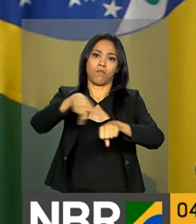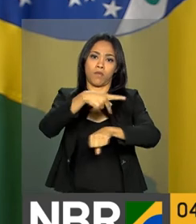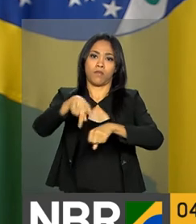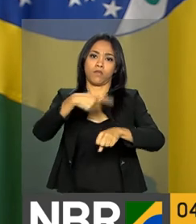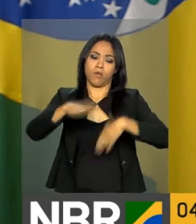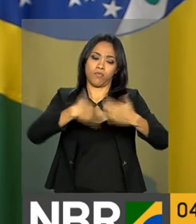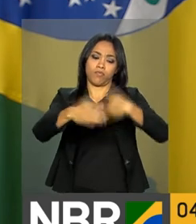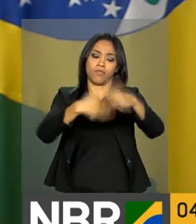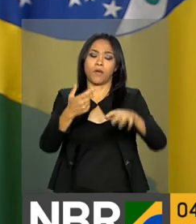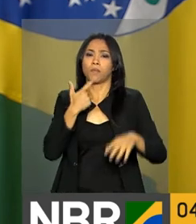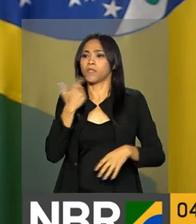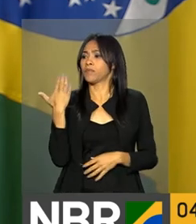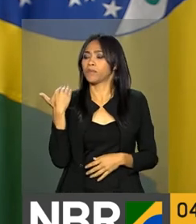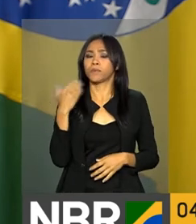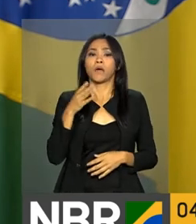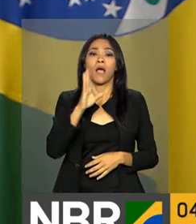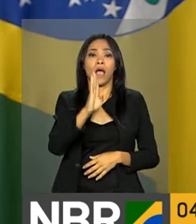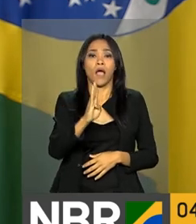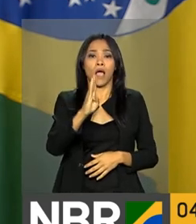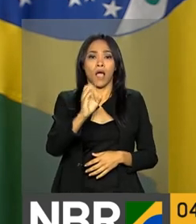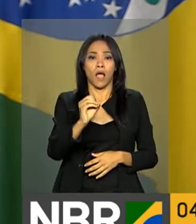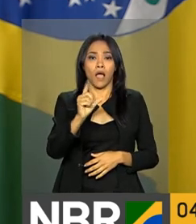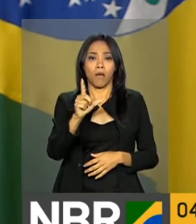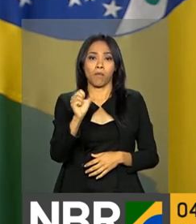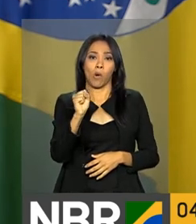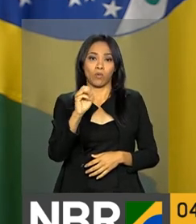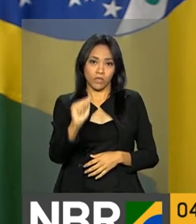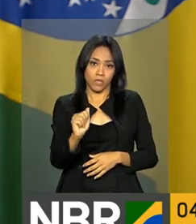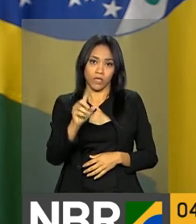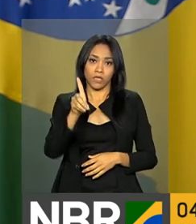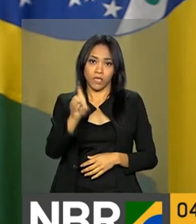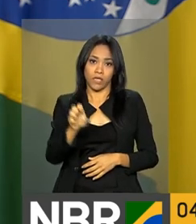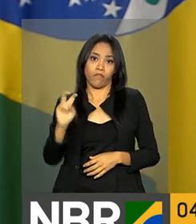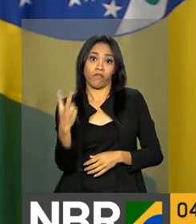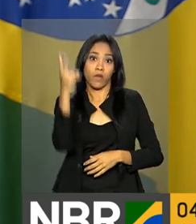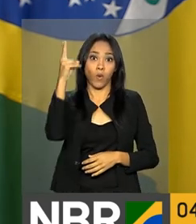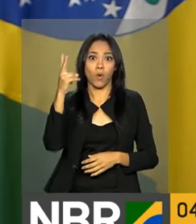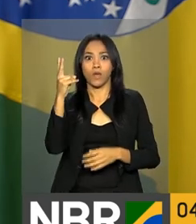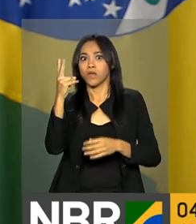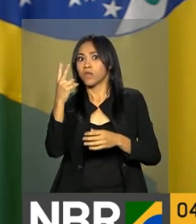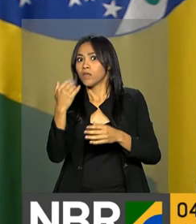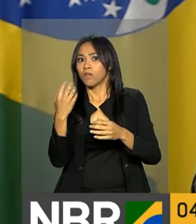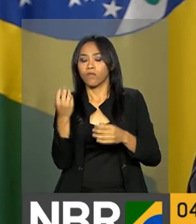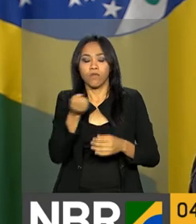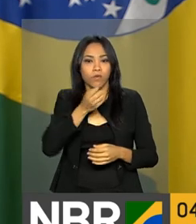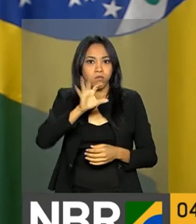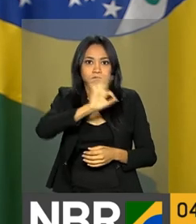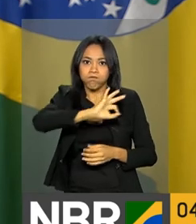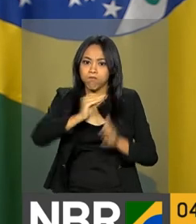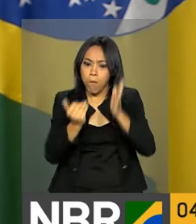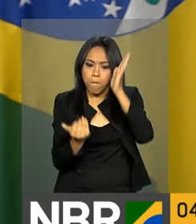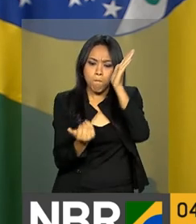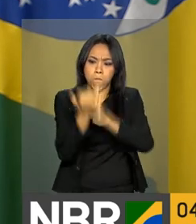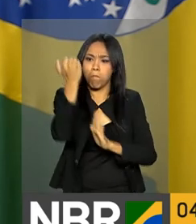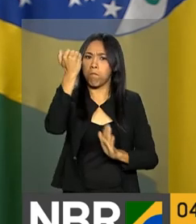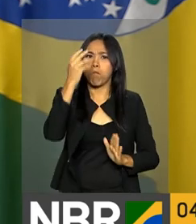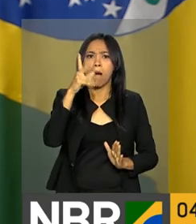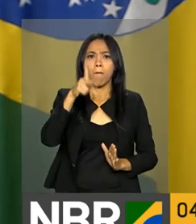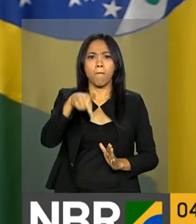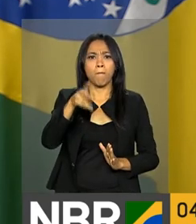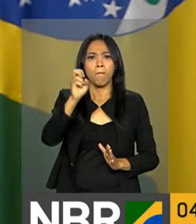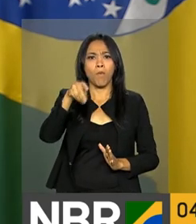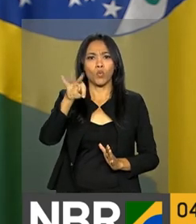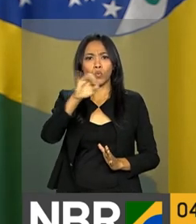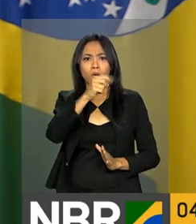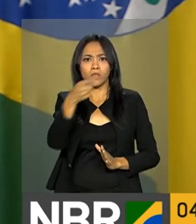a bolsa de valores e atingir seu pico mais de 76 mil pontos a maior pena a maior pontuação que